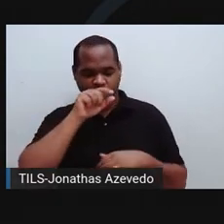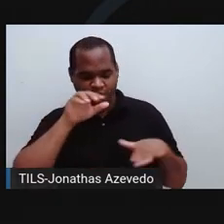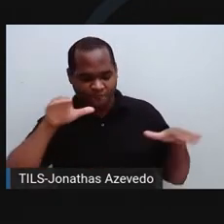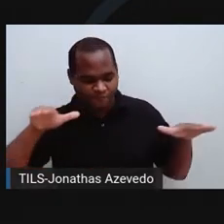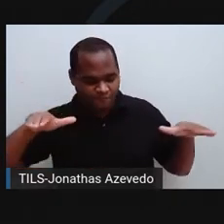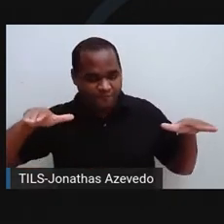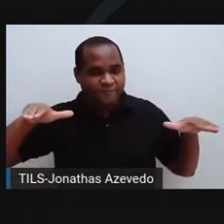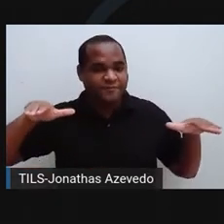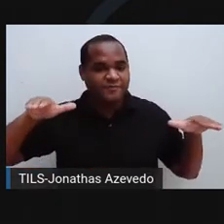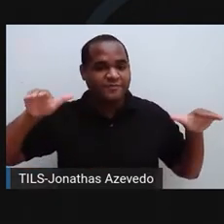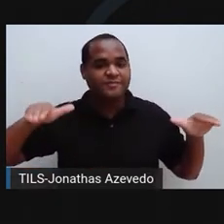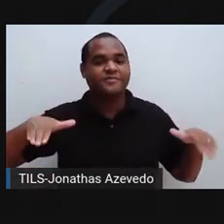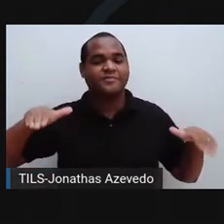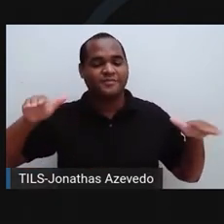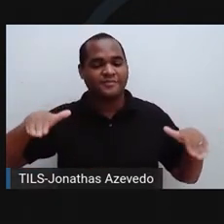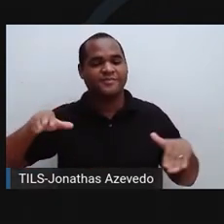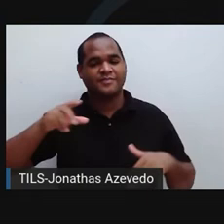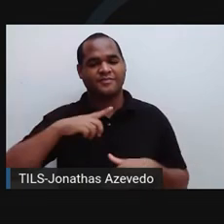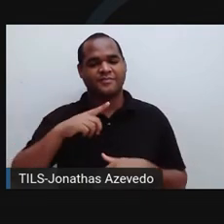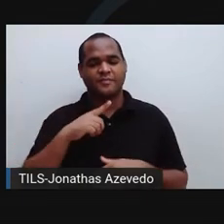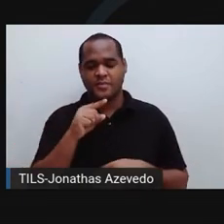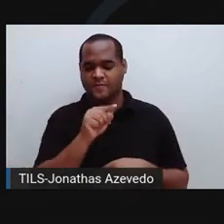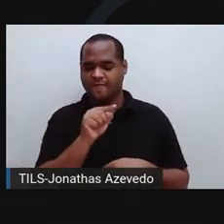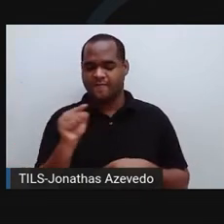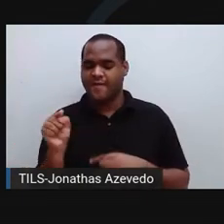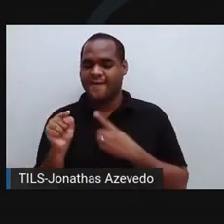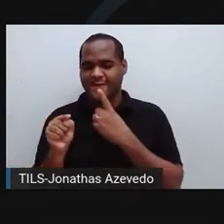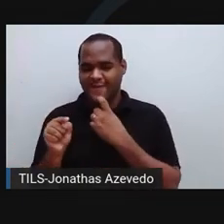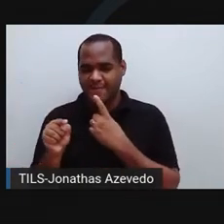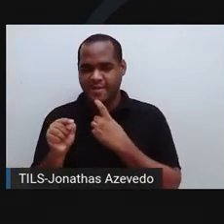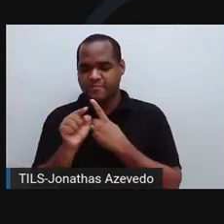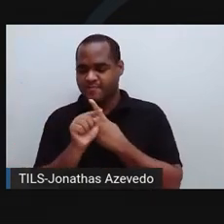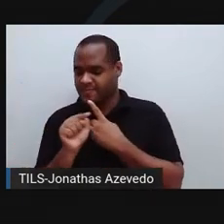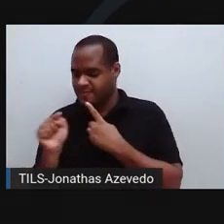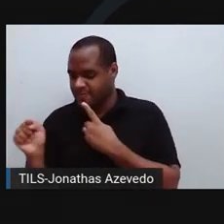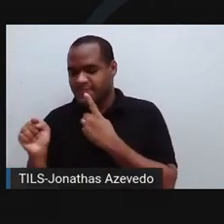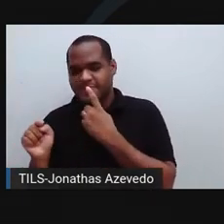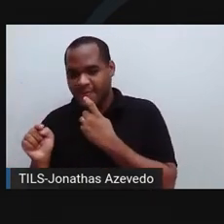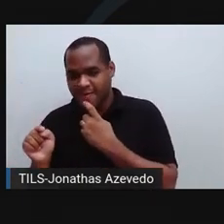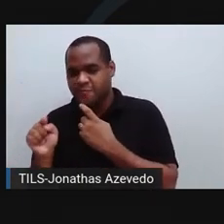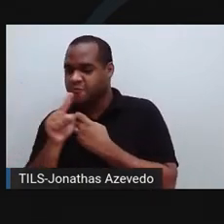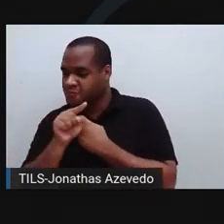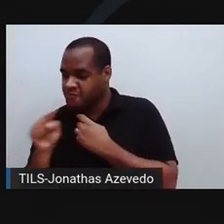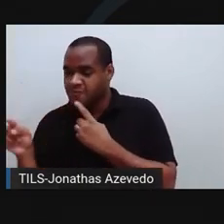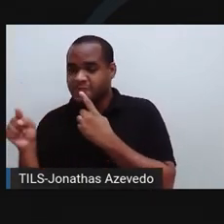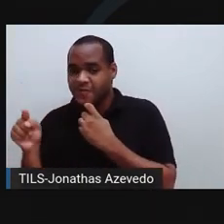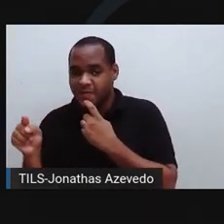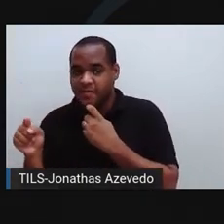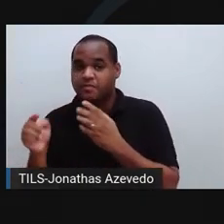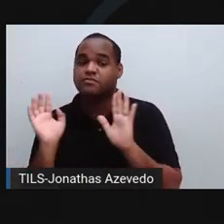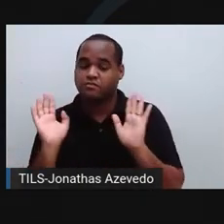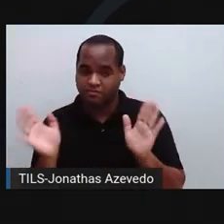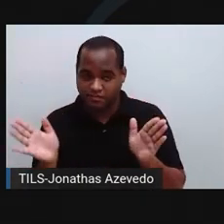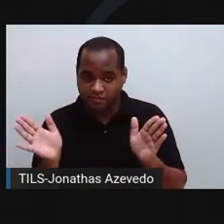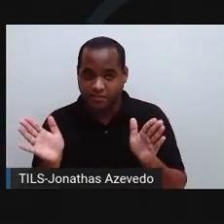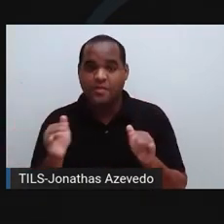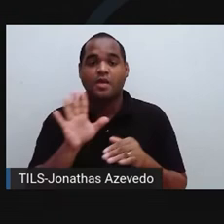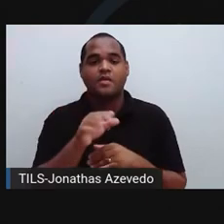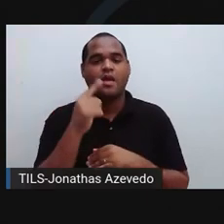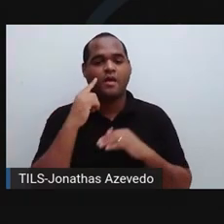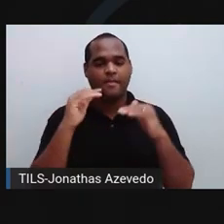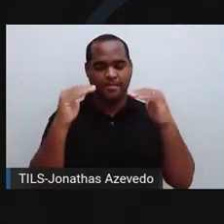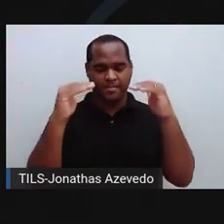A setinha sempre vai de quem está dando energia para o outro, tá? Olha o exemplo da cadeia de baixo. Tem uma